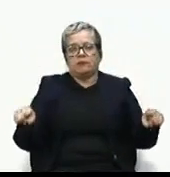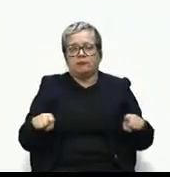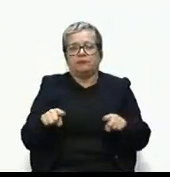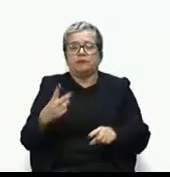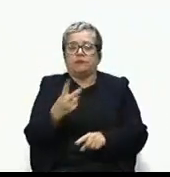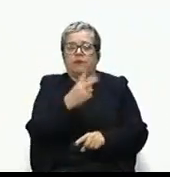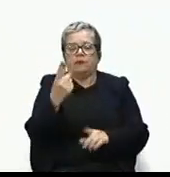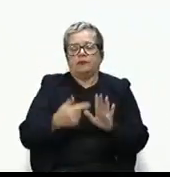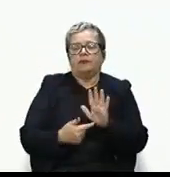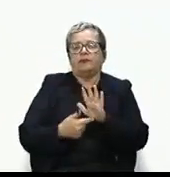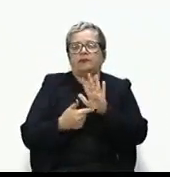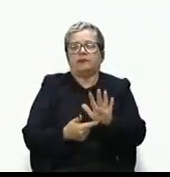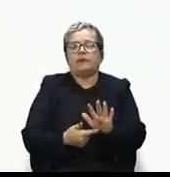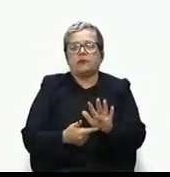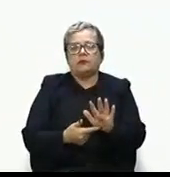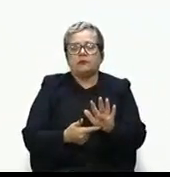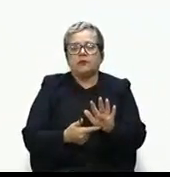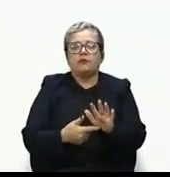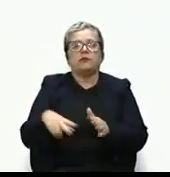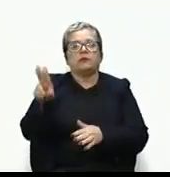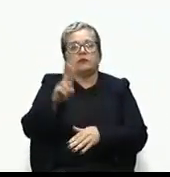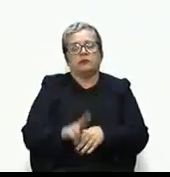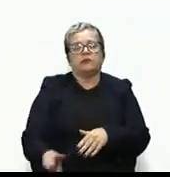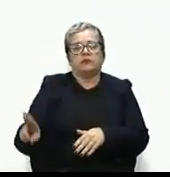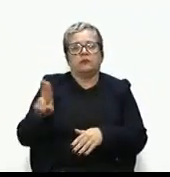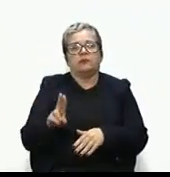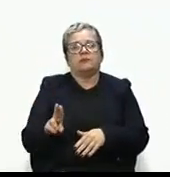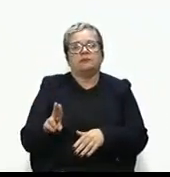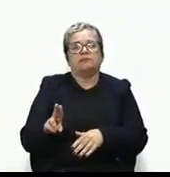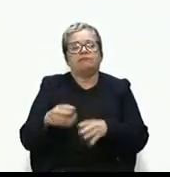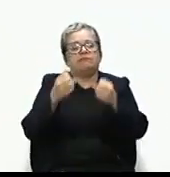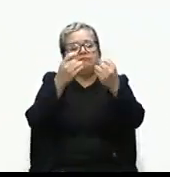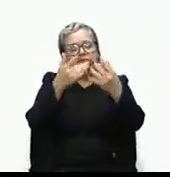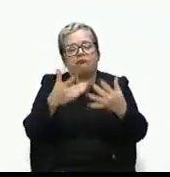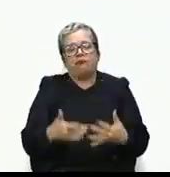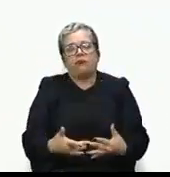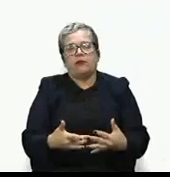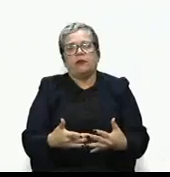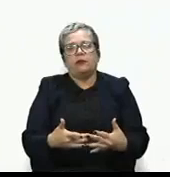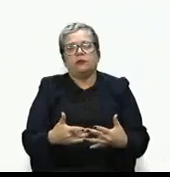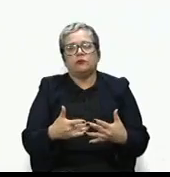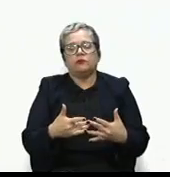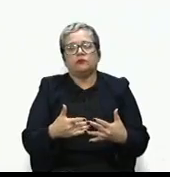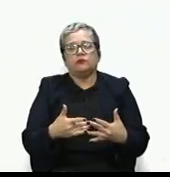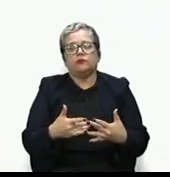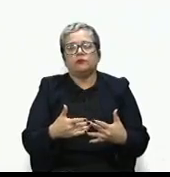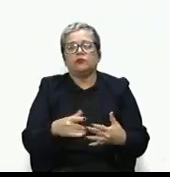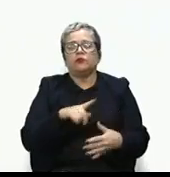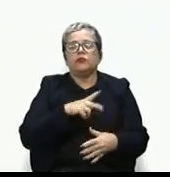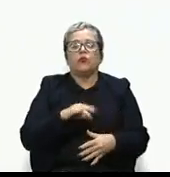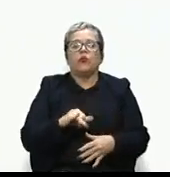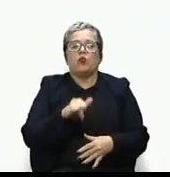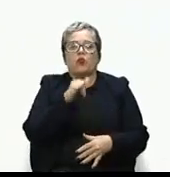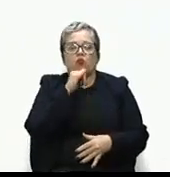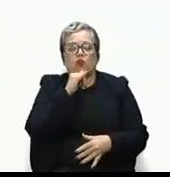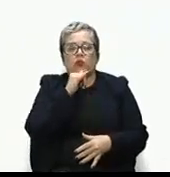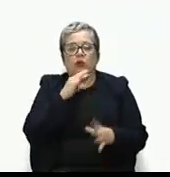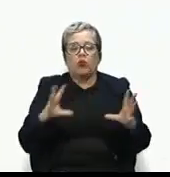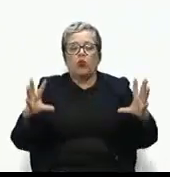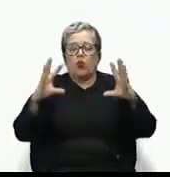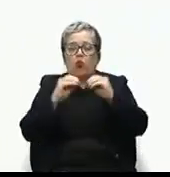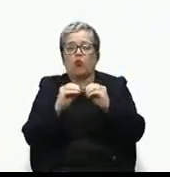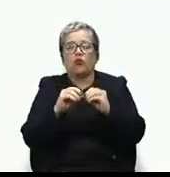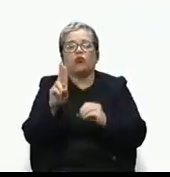duas representações são aplicadas. Na nossa definição, nós exemplificamos usando